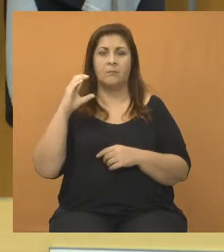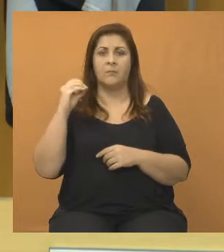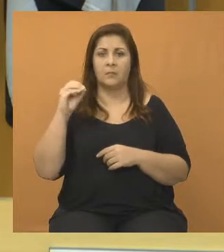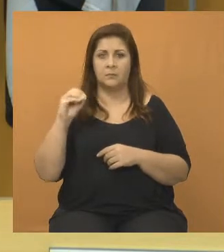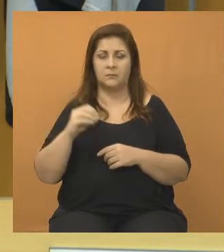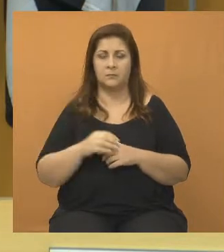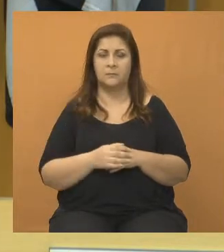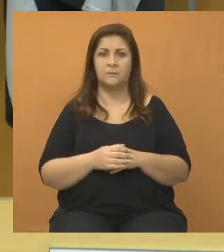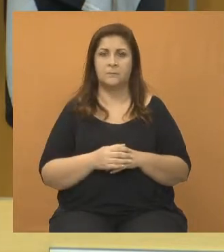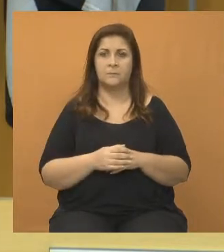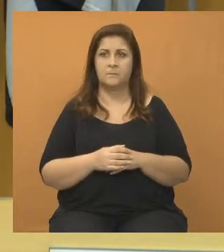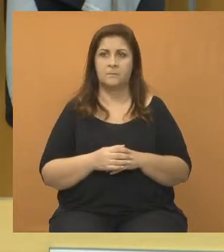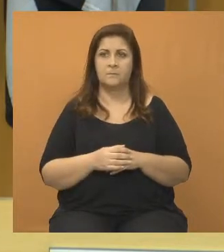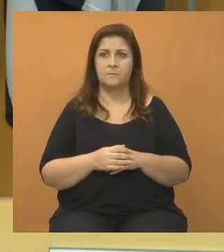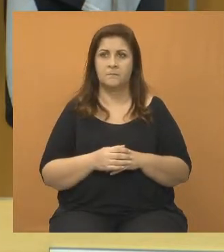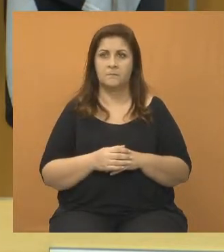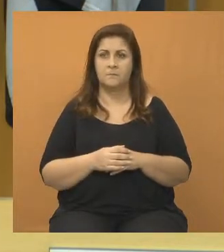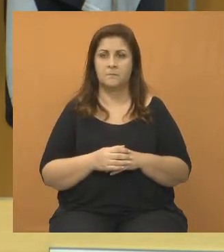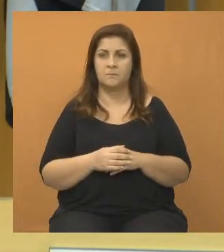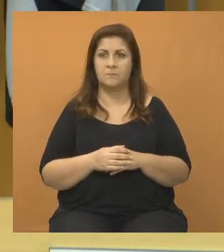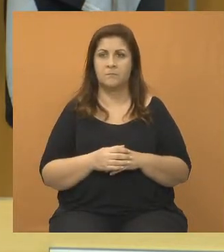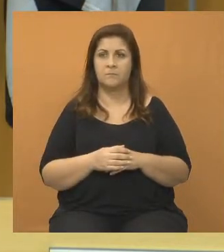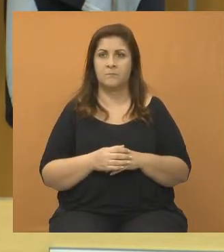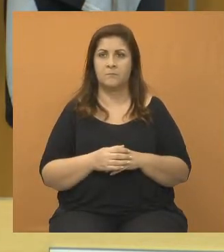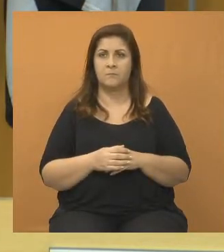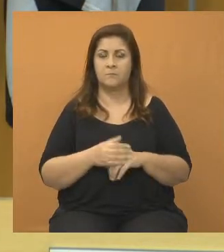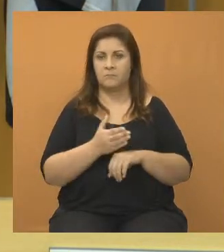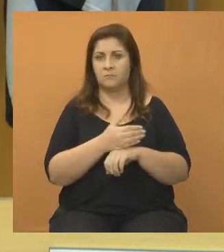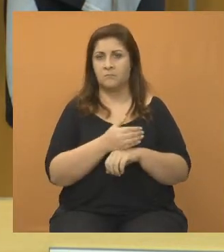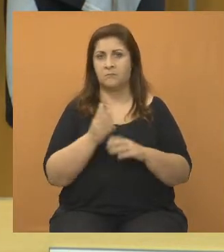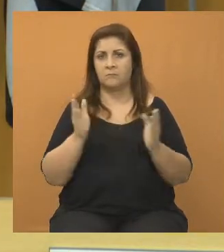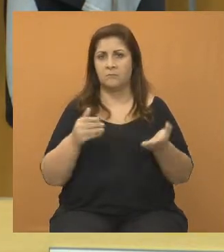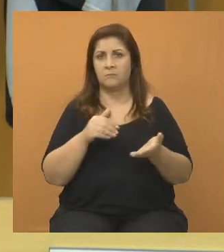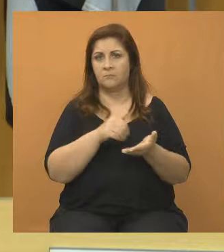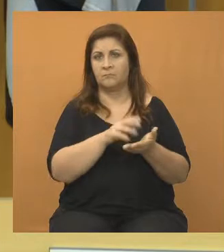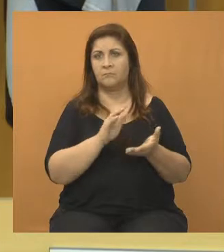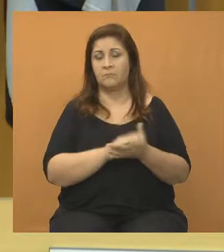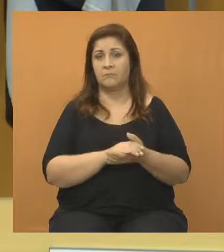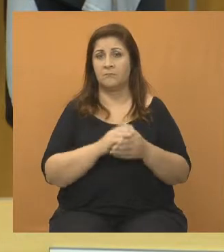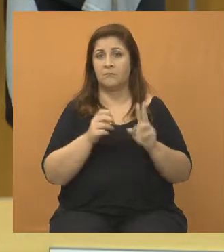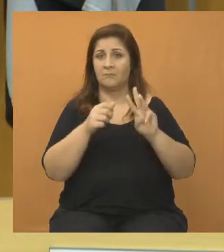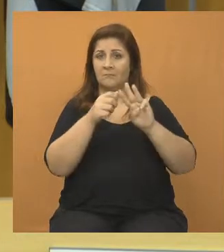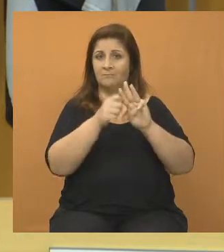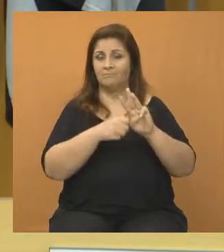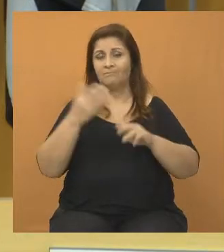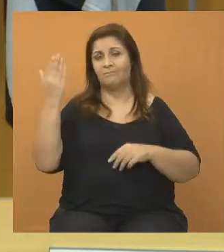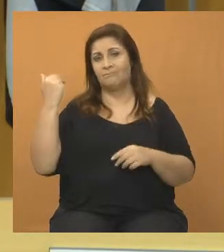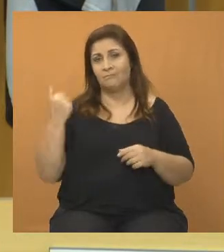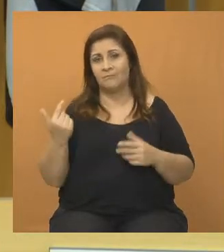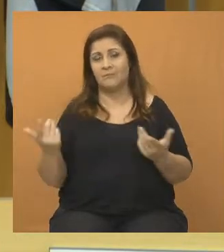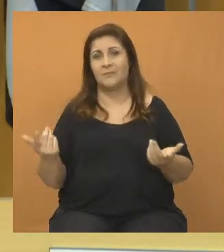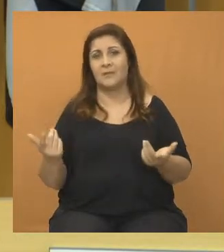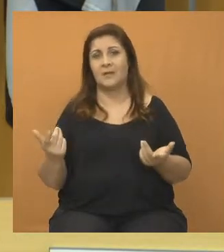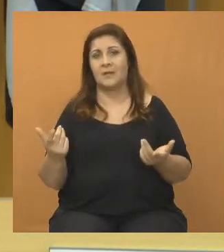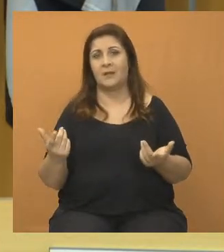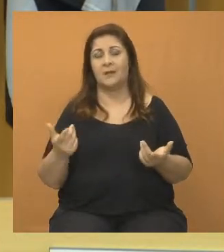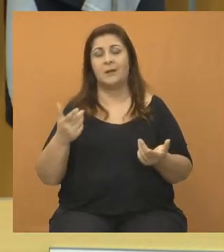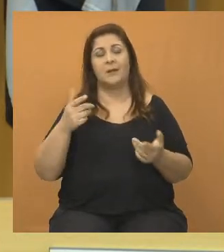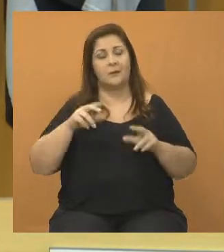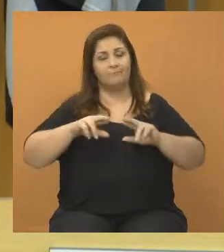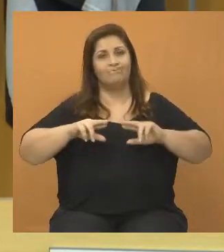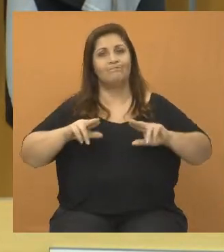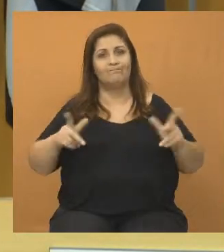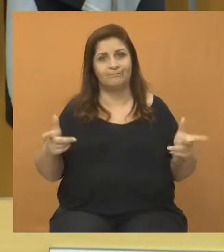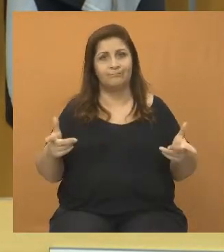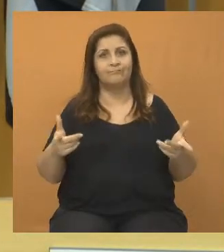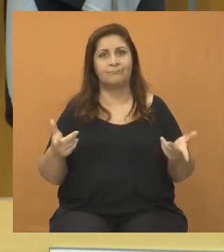de receitas bem antes. Então, há 3 meses atrás, você tinha uma outra realidade que a